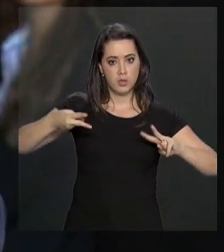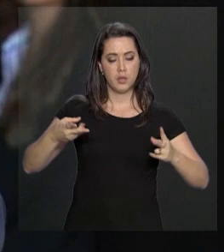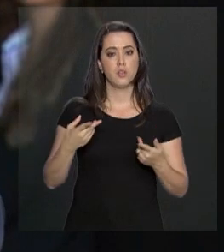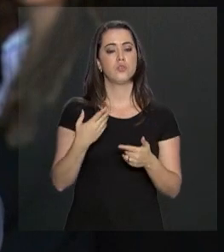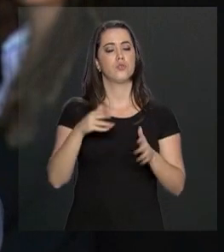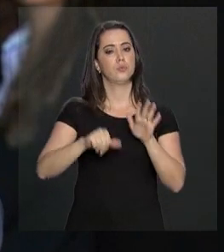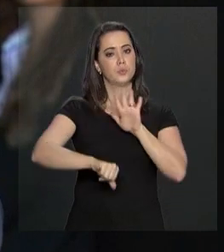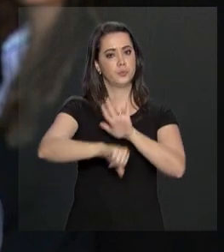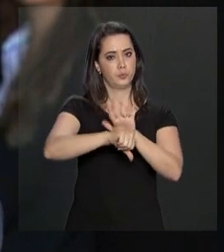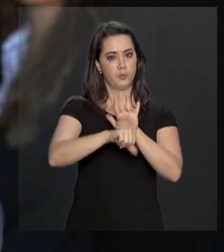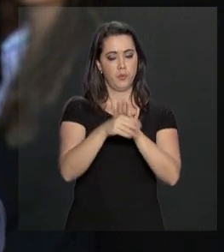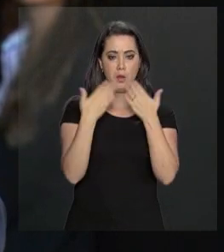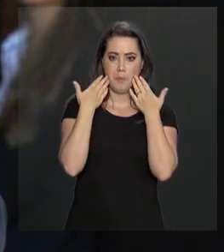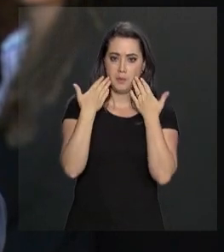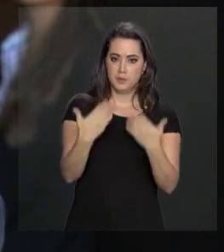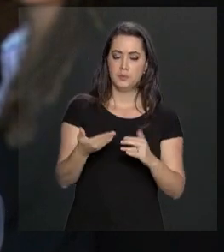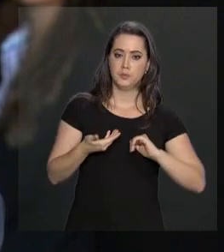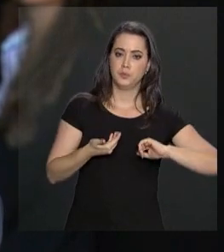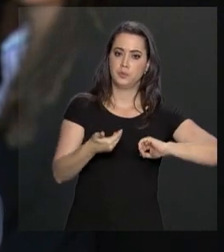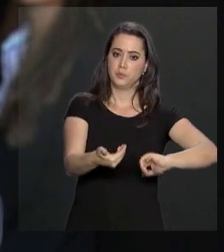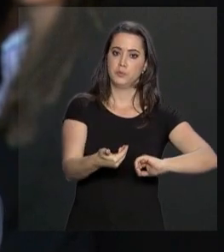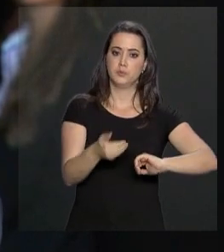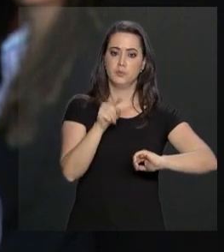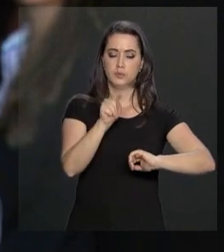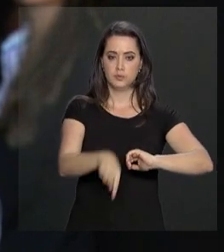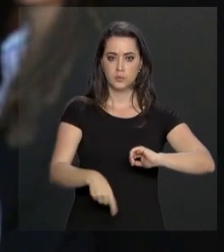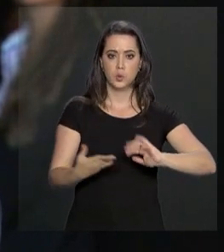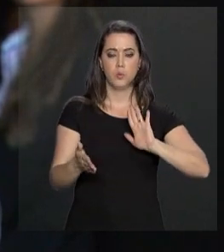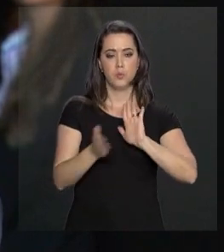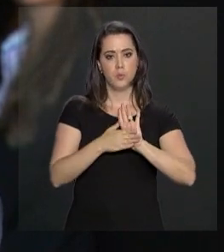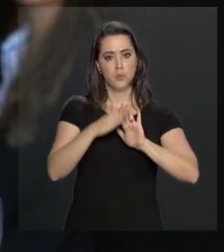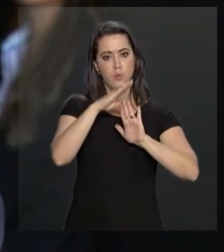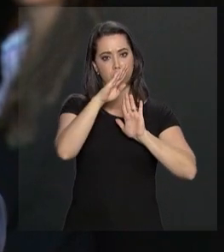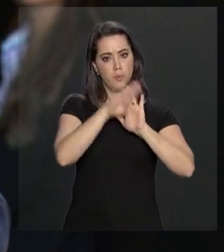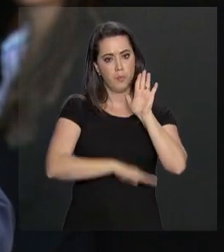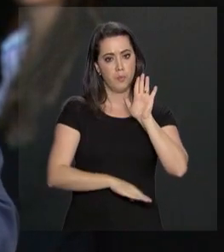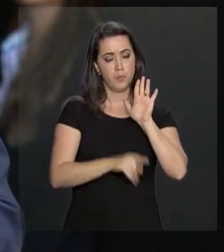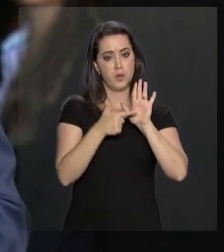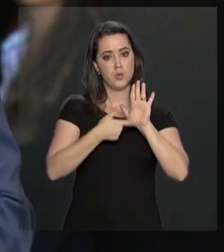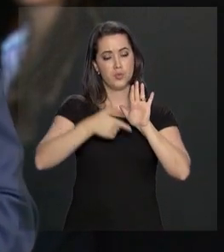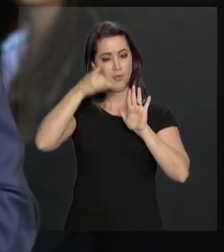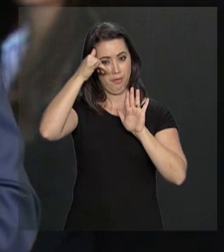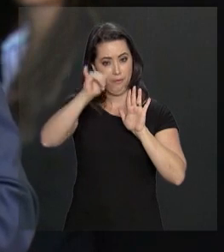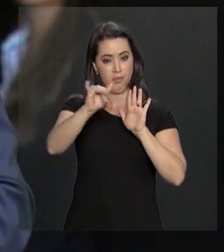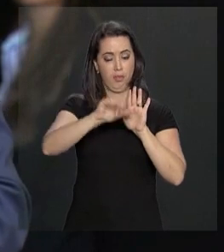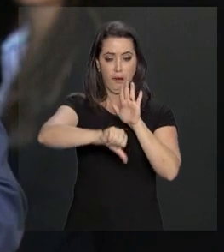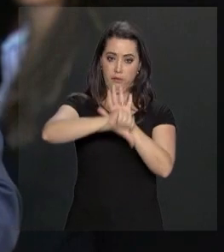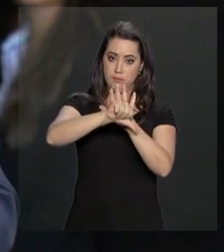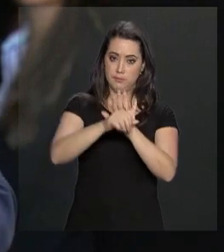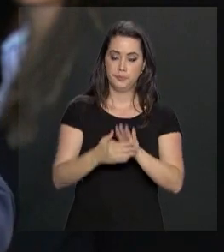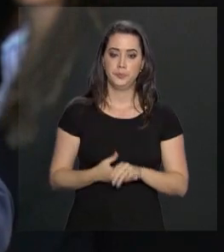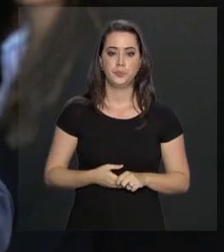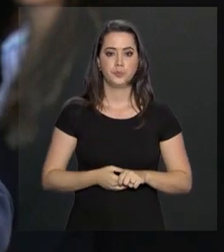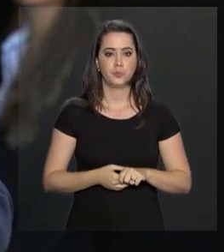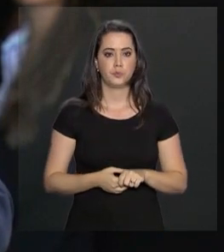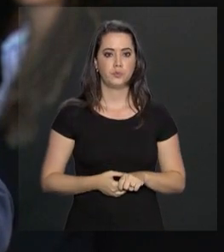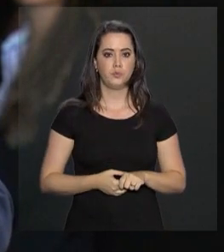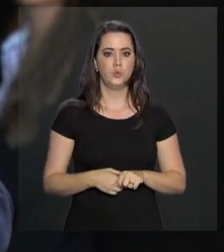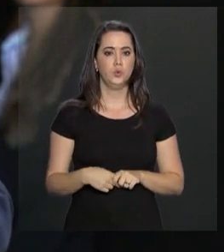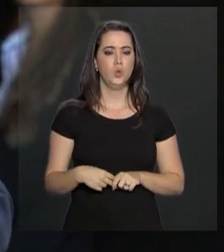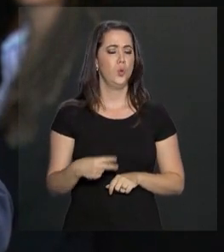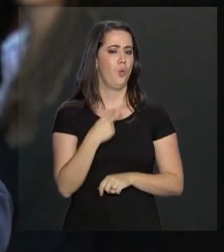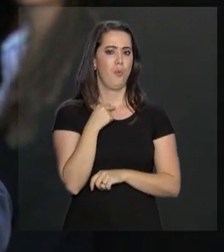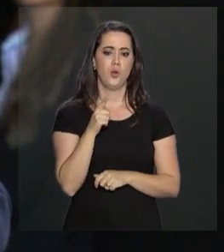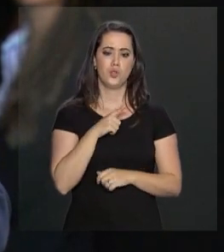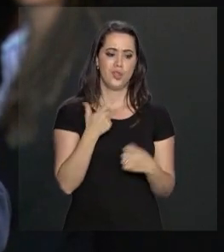ministro disse que vai apresentar ao Congresso Nacional um projeto de lei anticrime. Não deve haver portos seguros